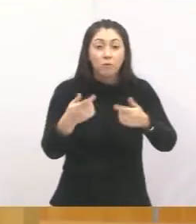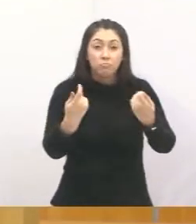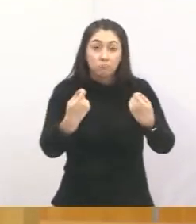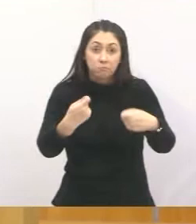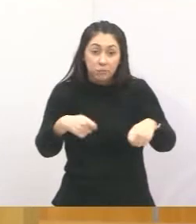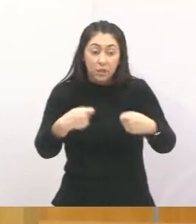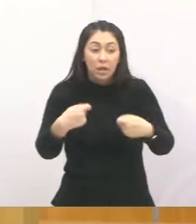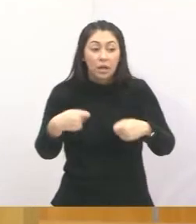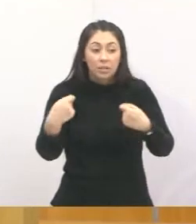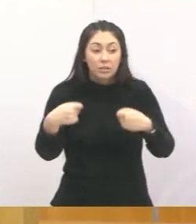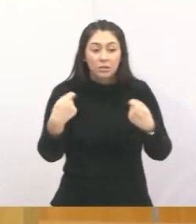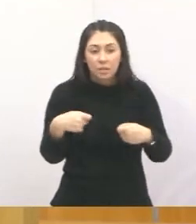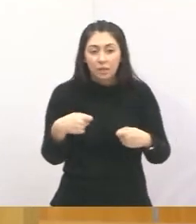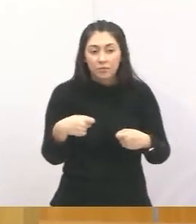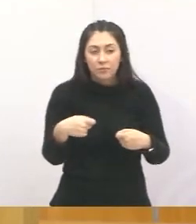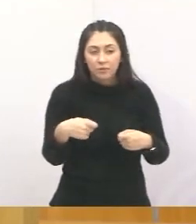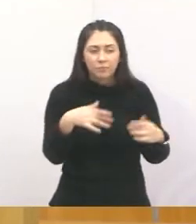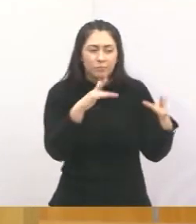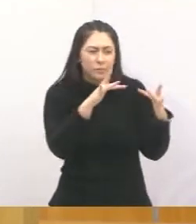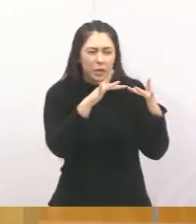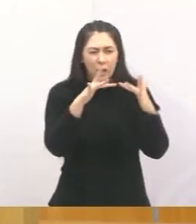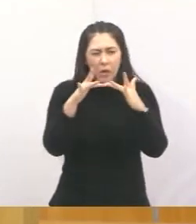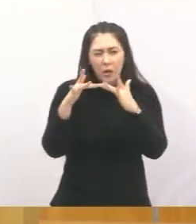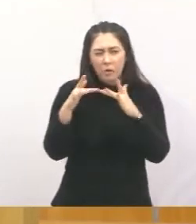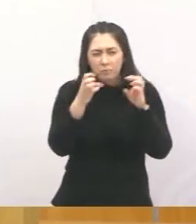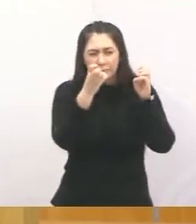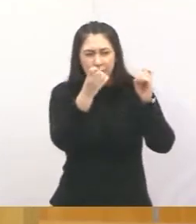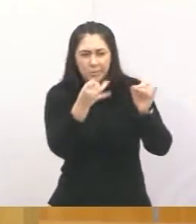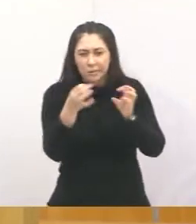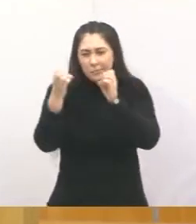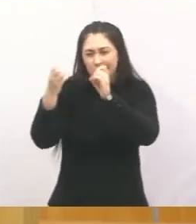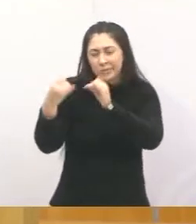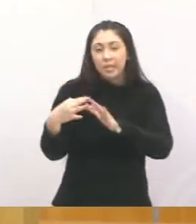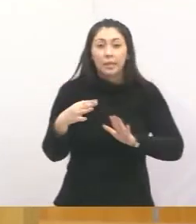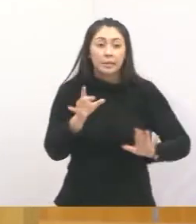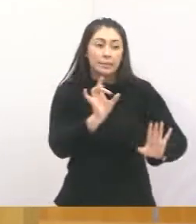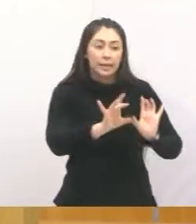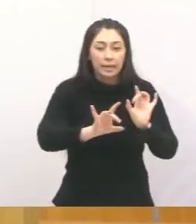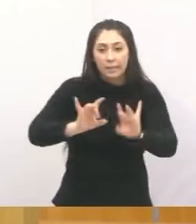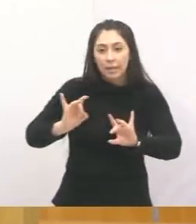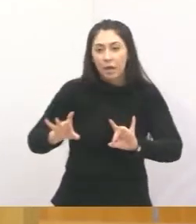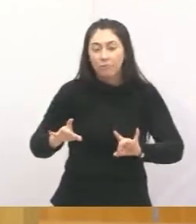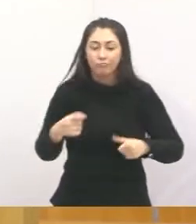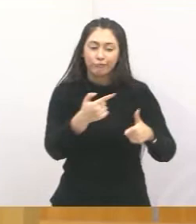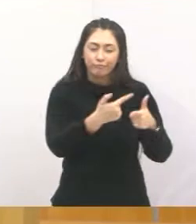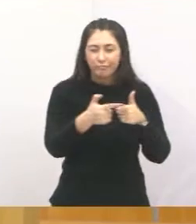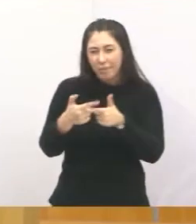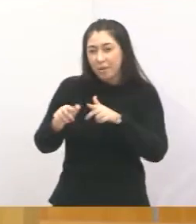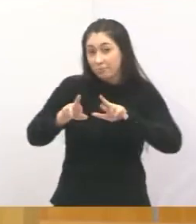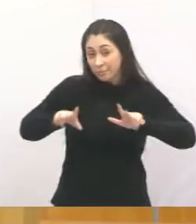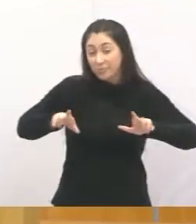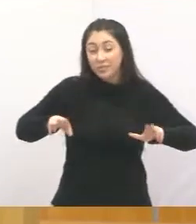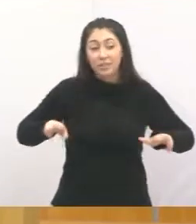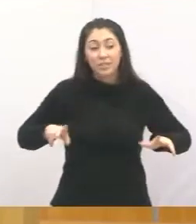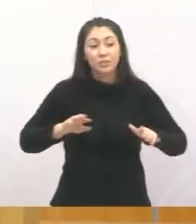necessitavam de mais sintonia, de esclarecimentos, cada um com a sua dificuldade, a sua necessidade,